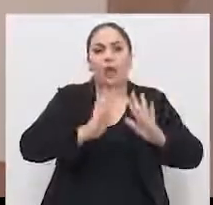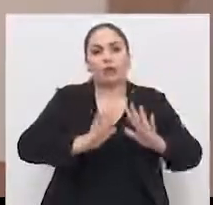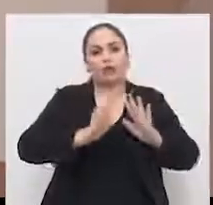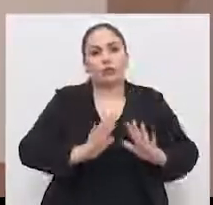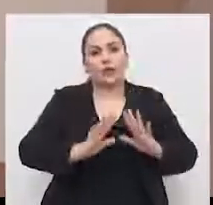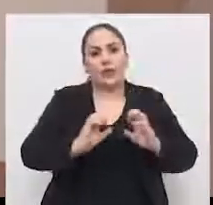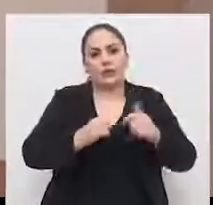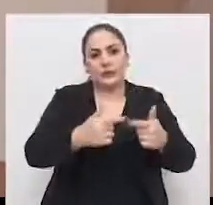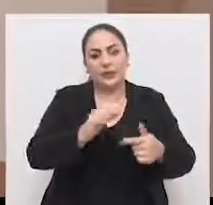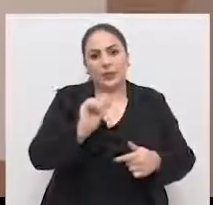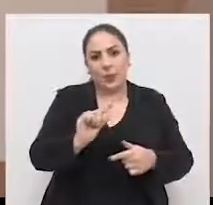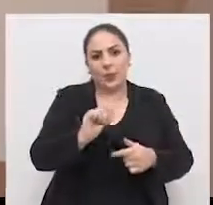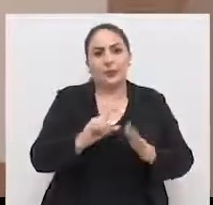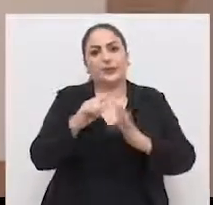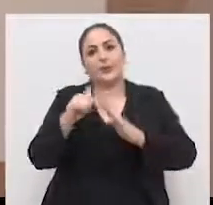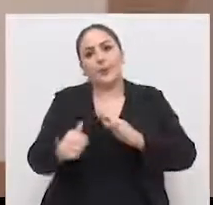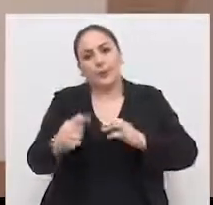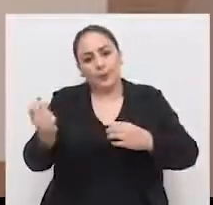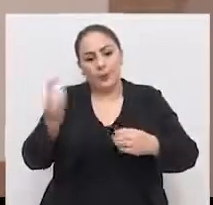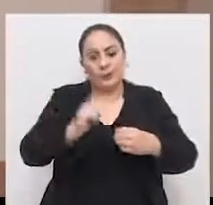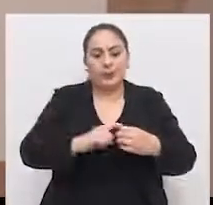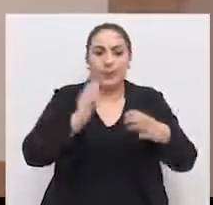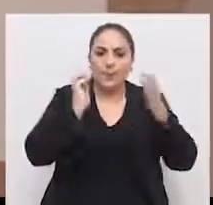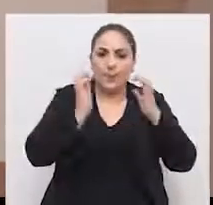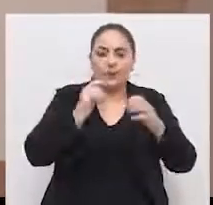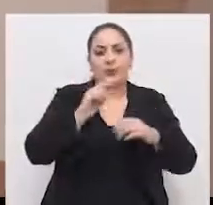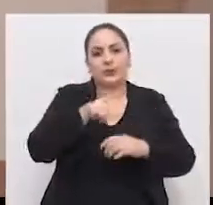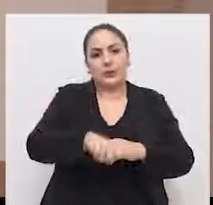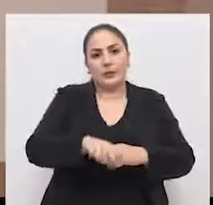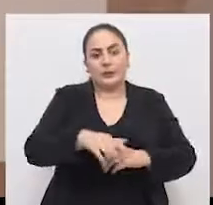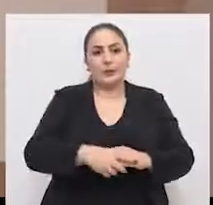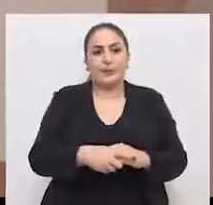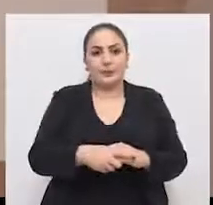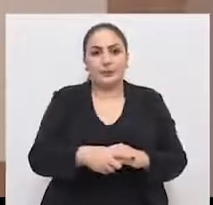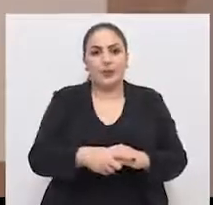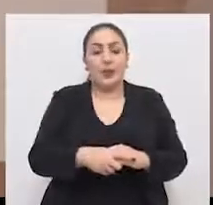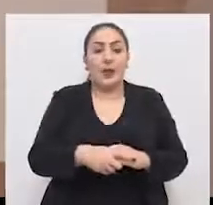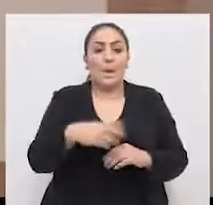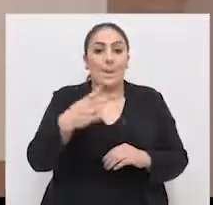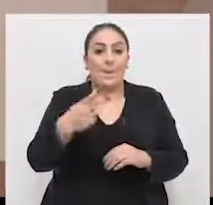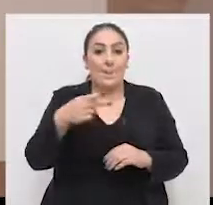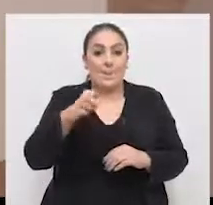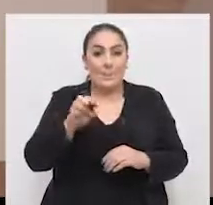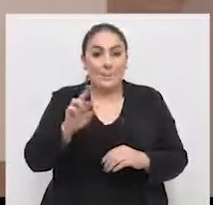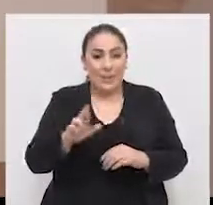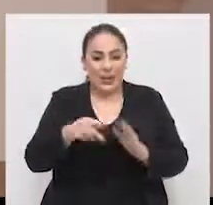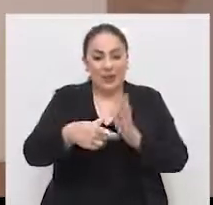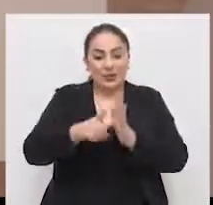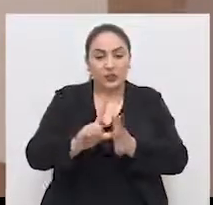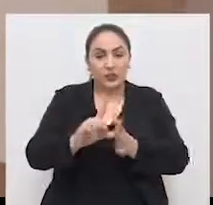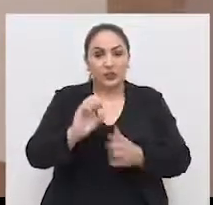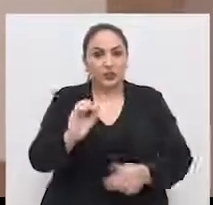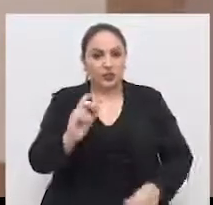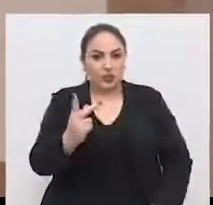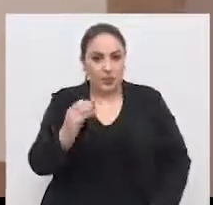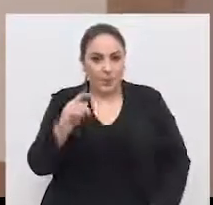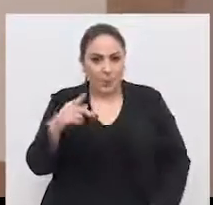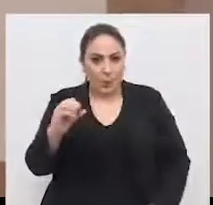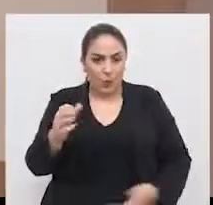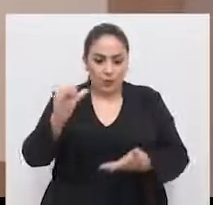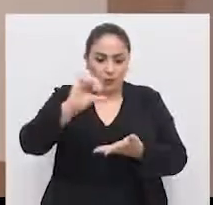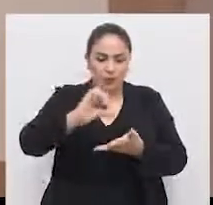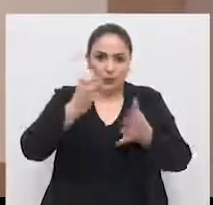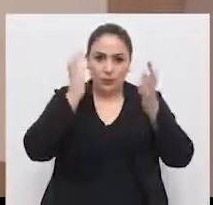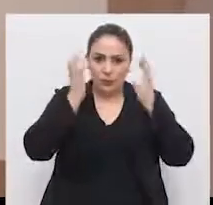produto, deixar agir um pouquinho, depois lavar o seu cabelo. O pré-shampoo, ele vai simplesmente você vai aplicar como